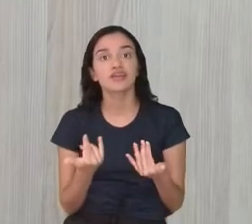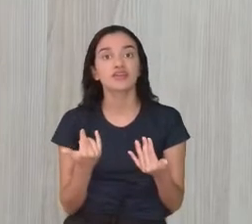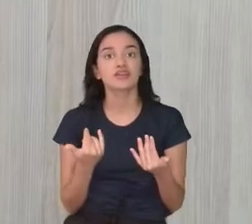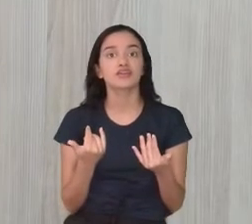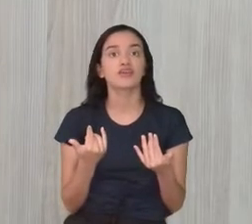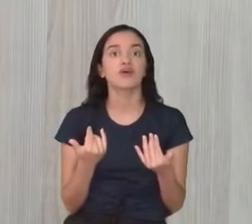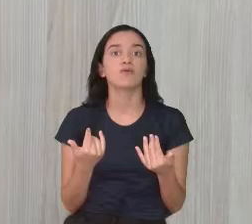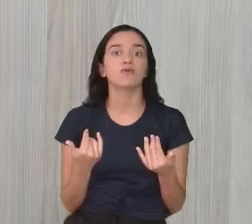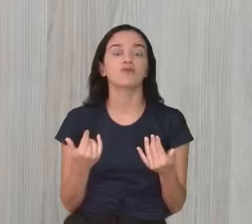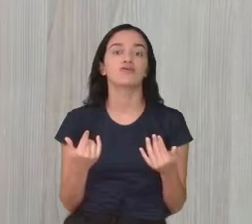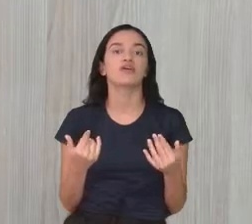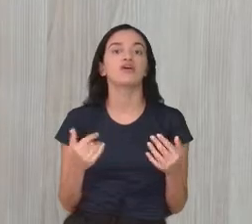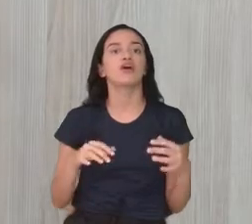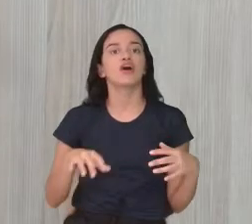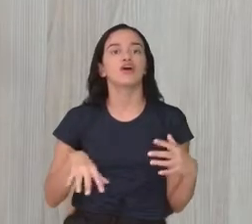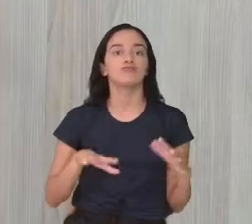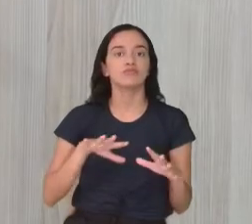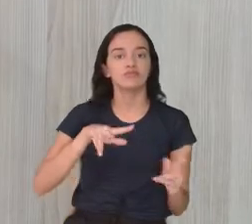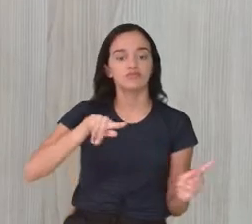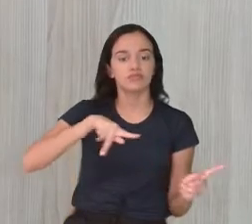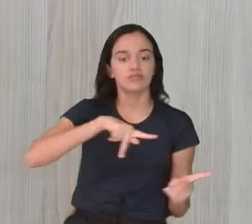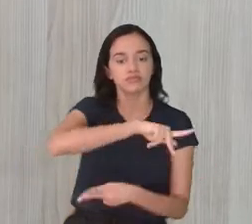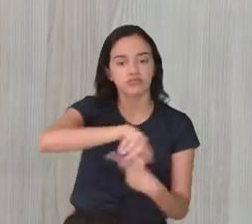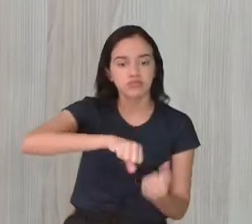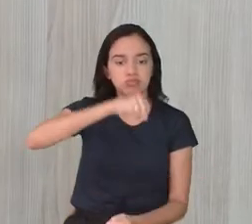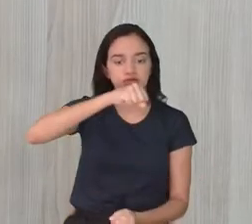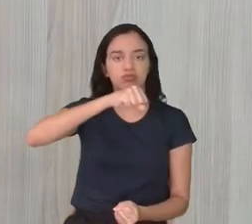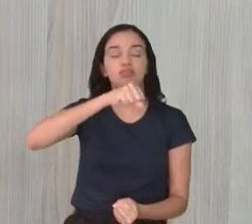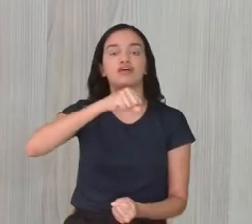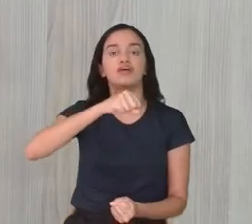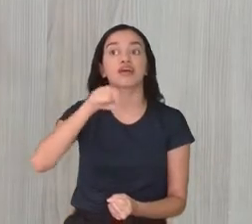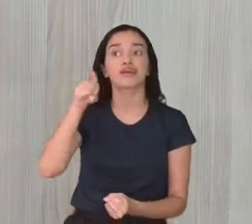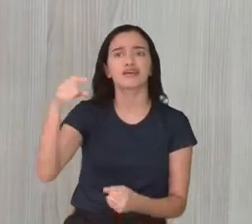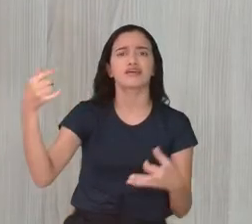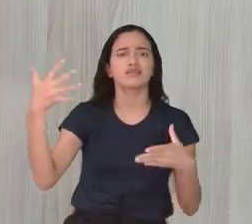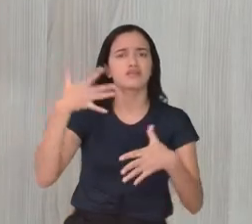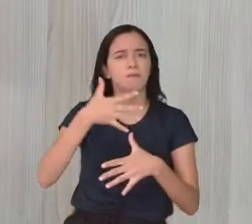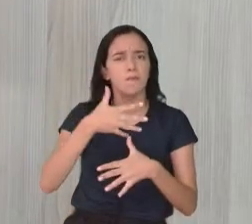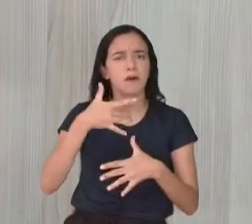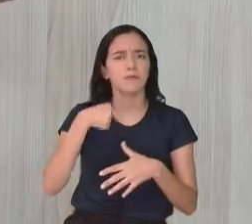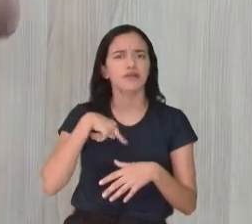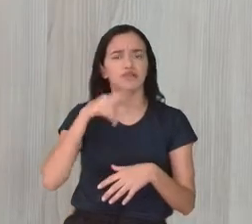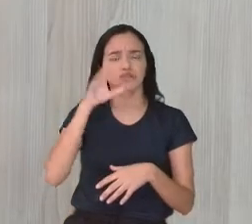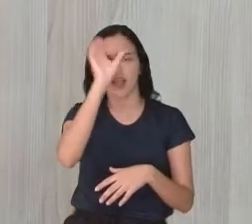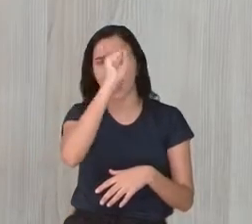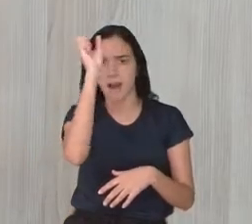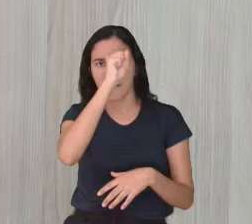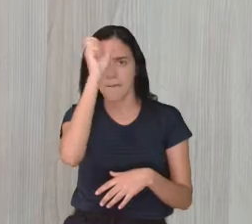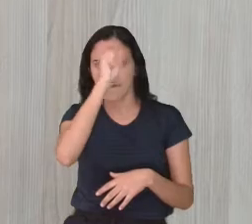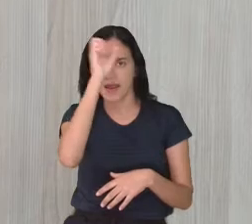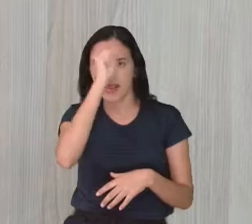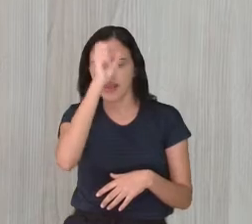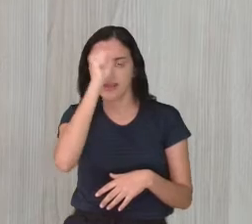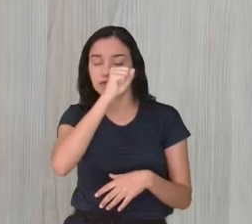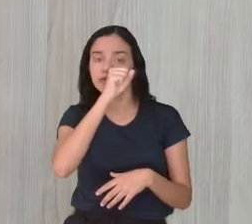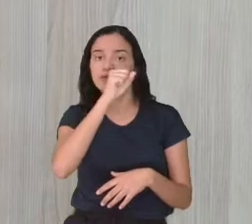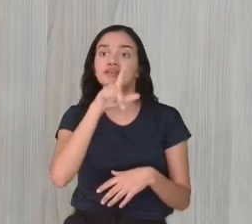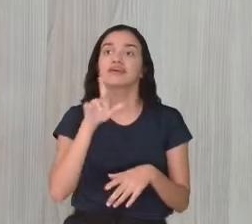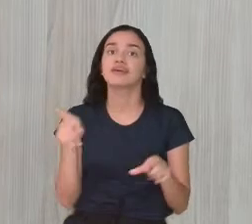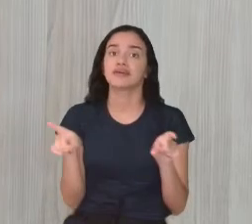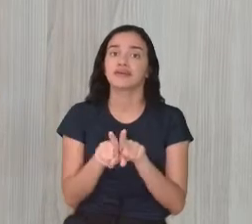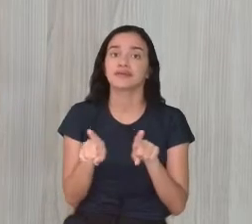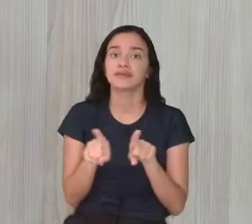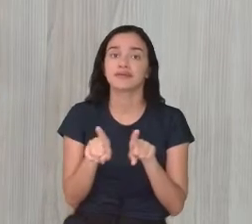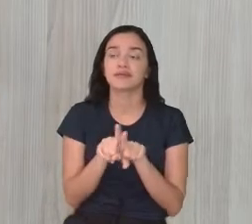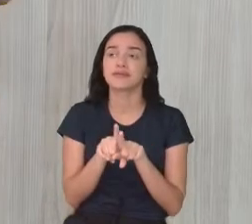sustentabilidade rapidinho, né? É uma coisa que esse mapa, assim, se você aprende isso, você nunca mais esquece, que é a medida também que